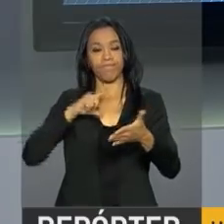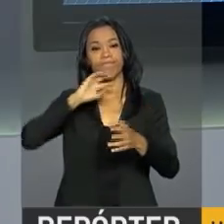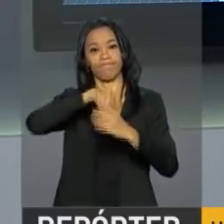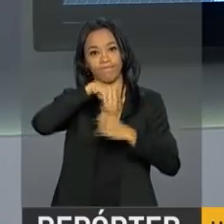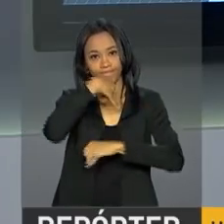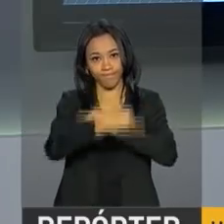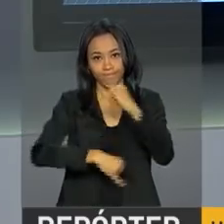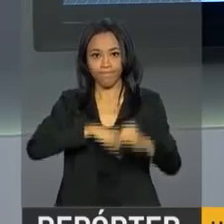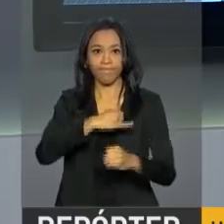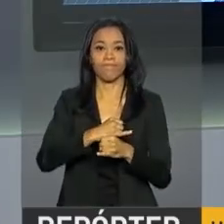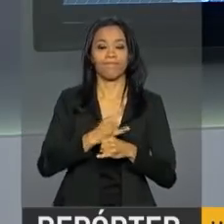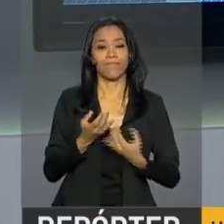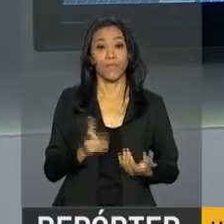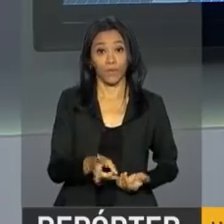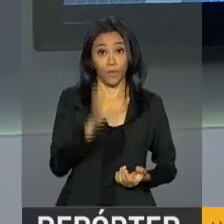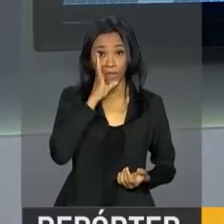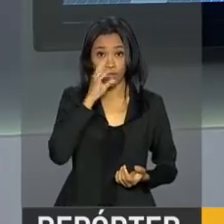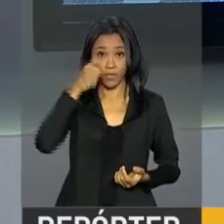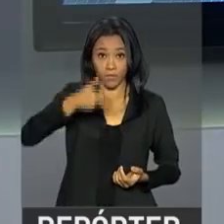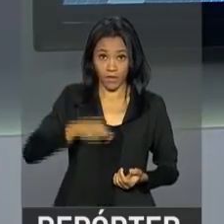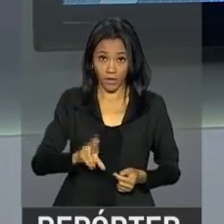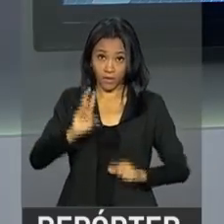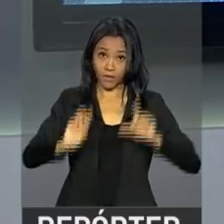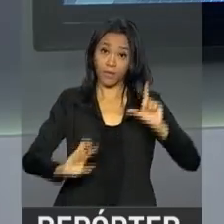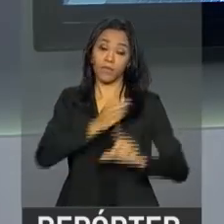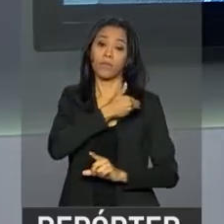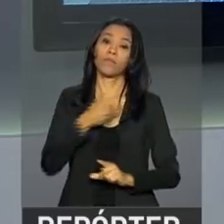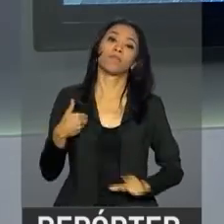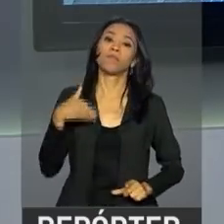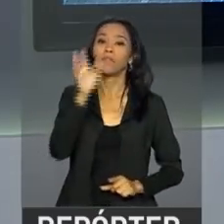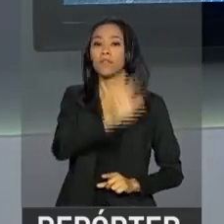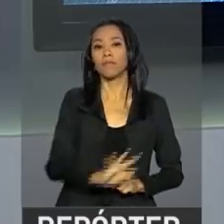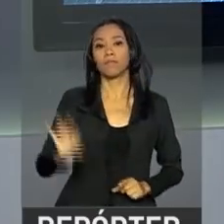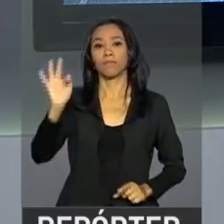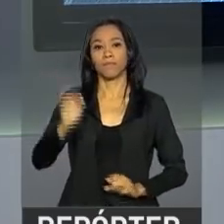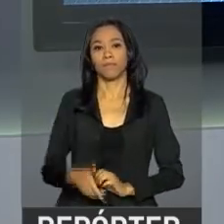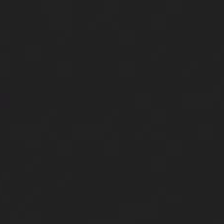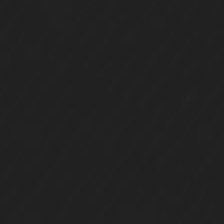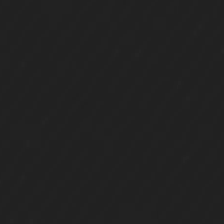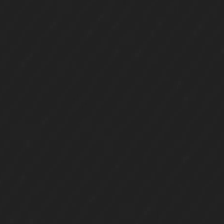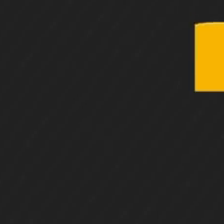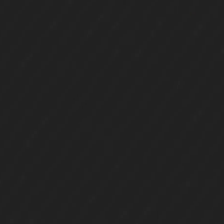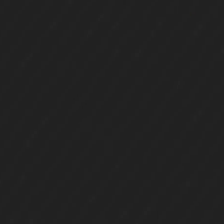também está na internet continue na nbr a tv do governo federal